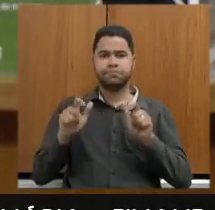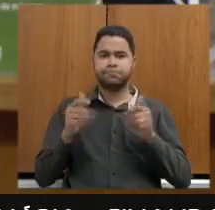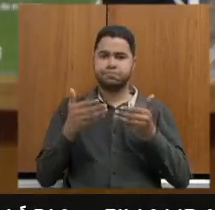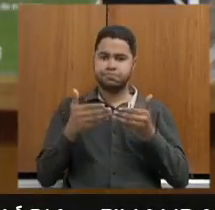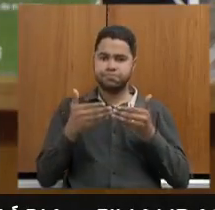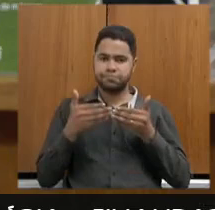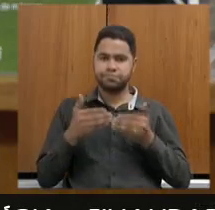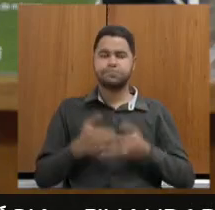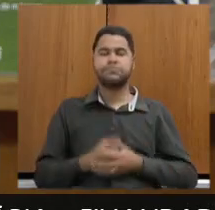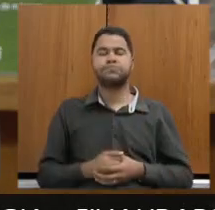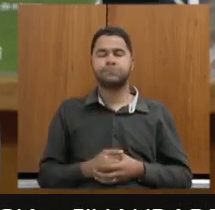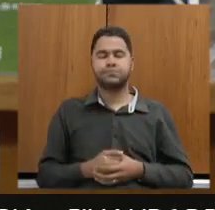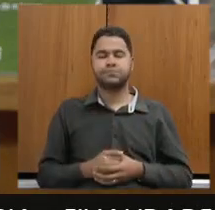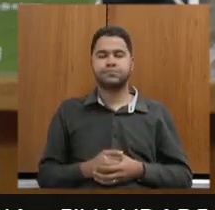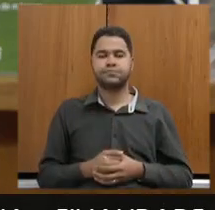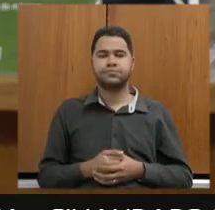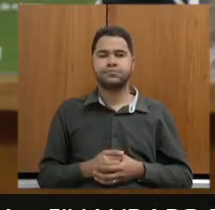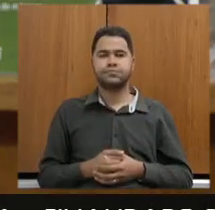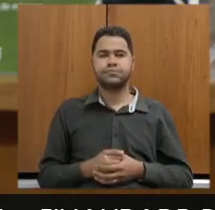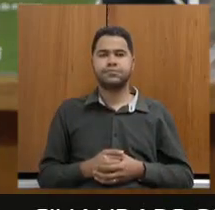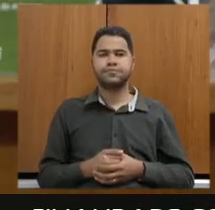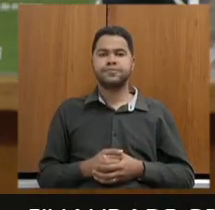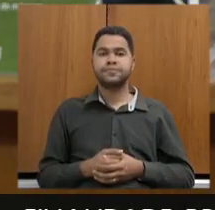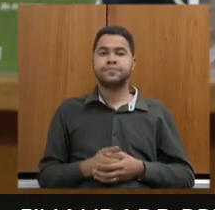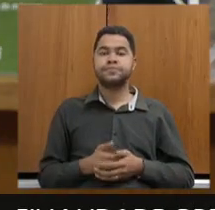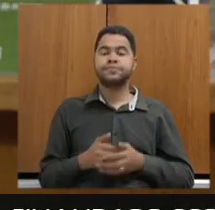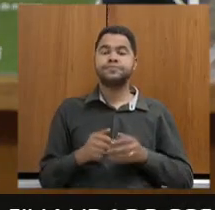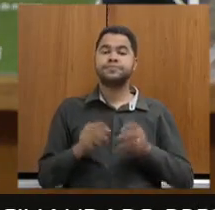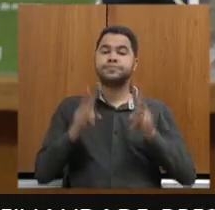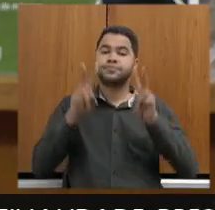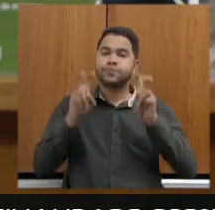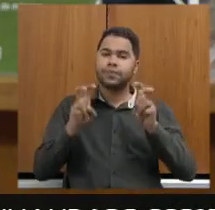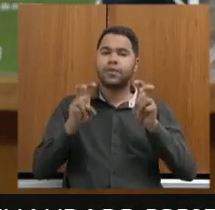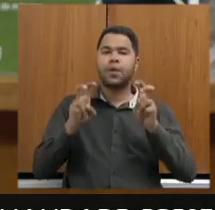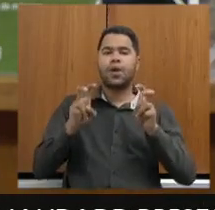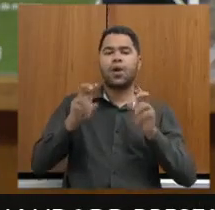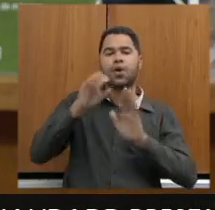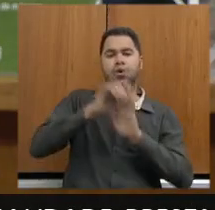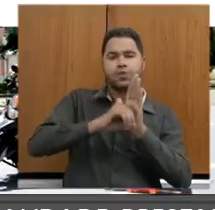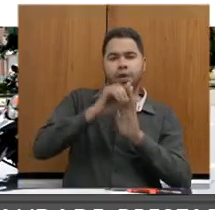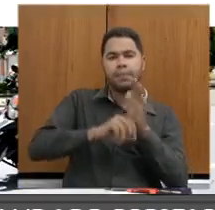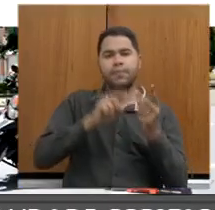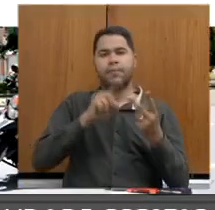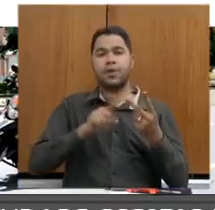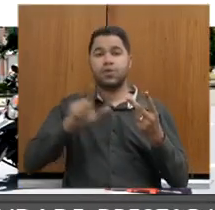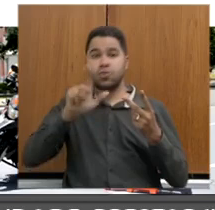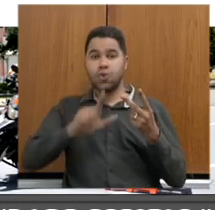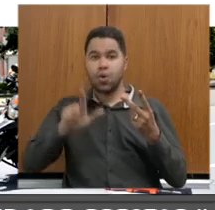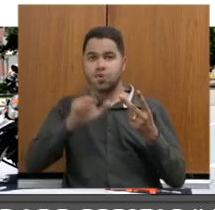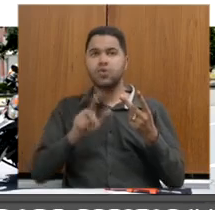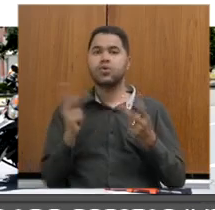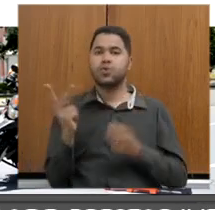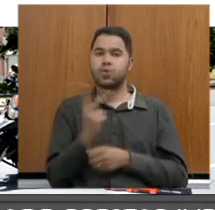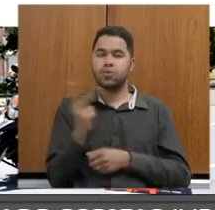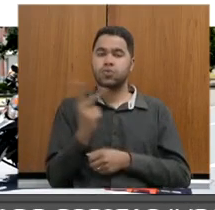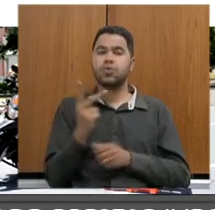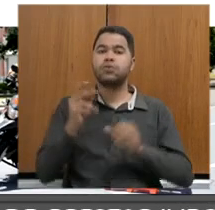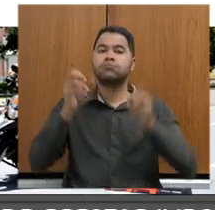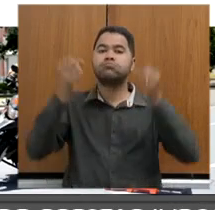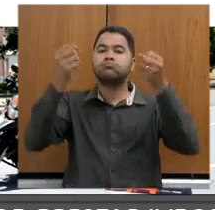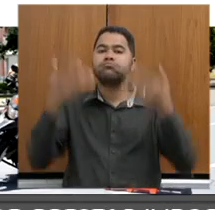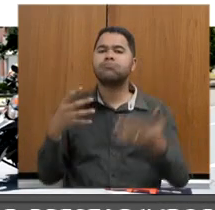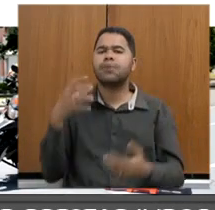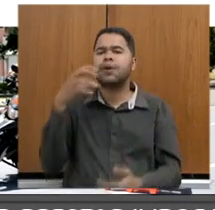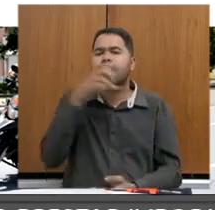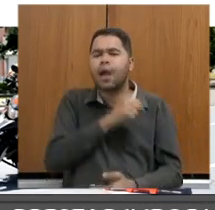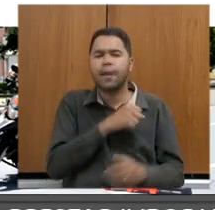favor é o que se refere ao orçamento e logística dentro do primeiro semestre de 2002 vamos falar